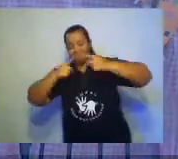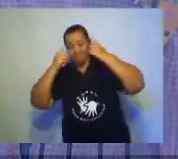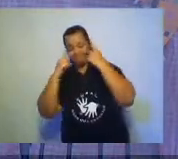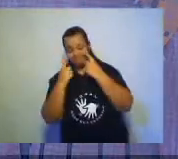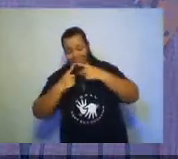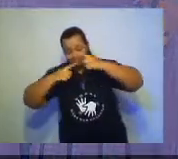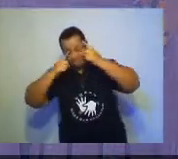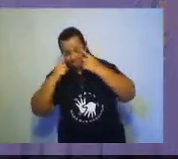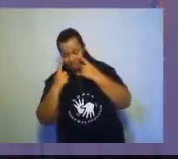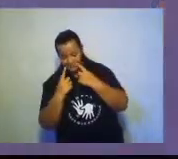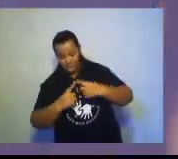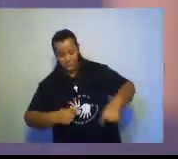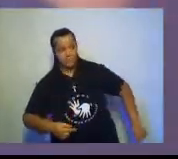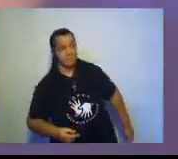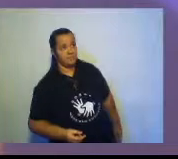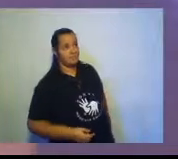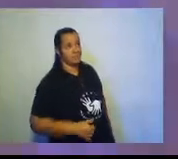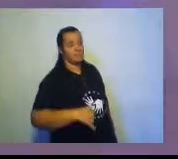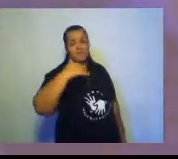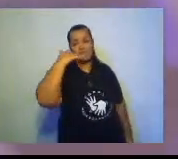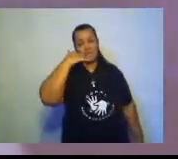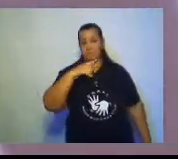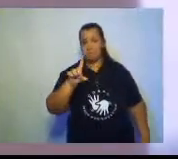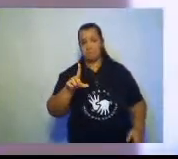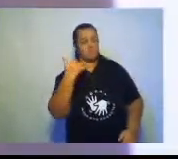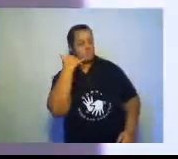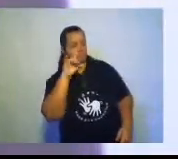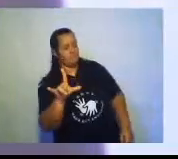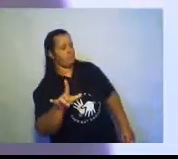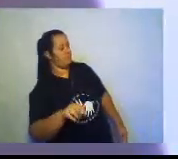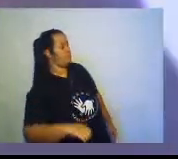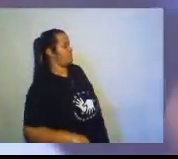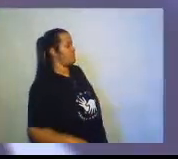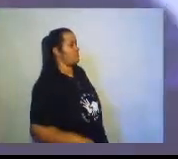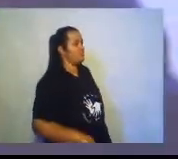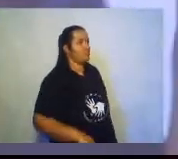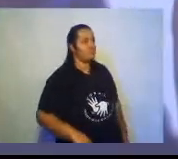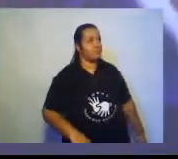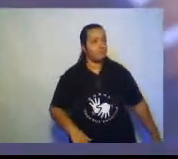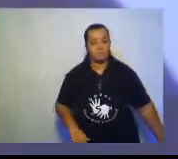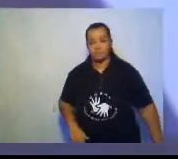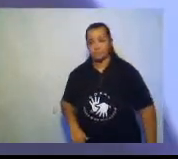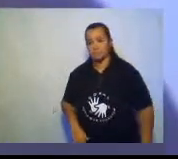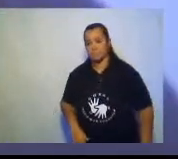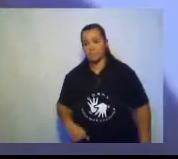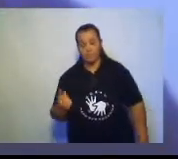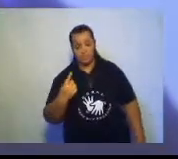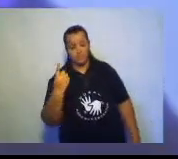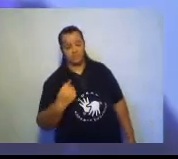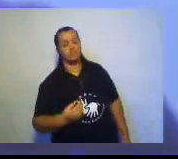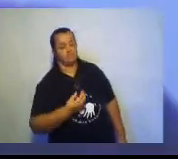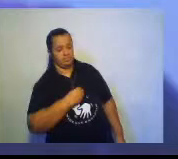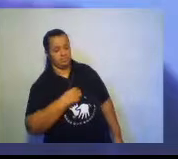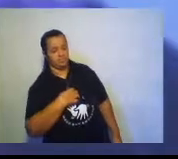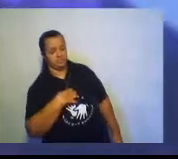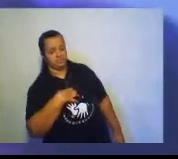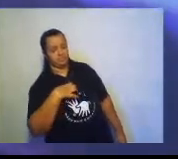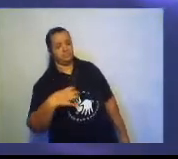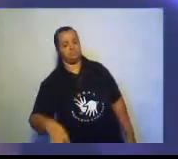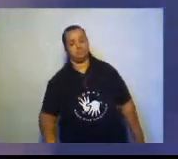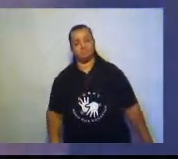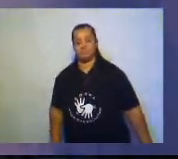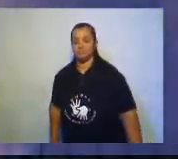Mas eu vou chorar. Não ligue se eu não te ligar. Faz parte dessa solidão.